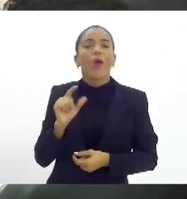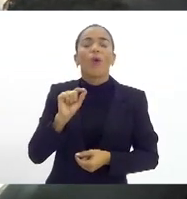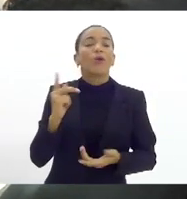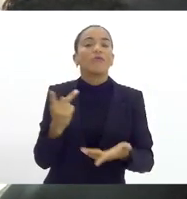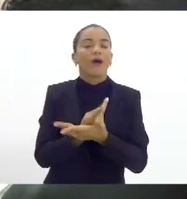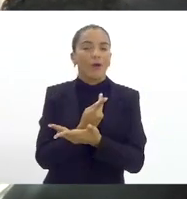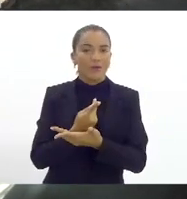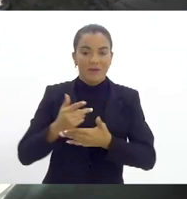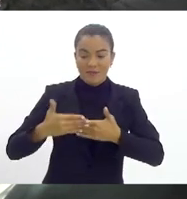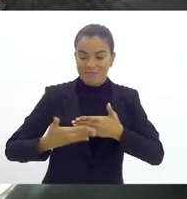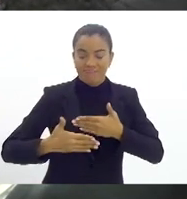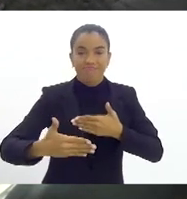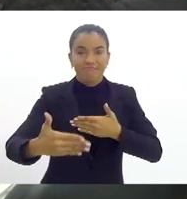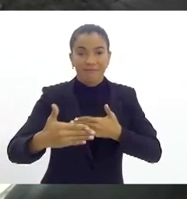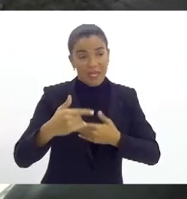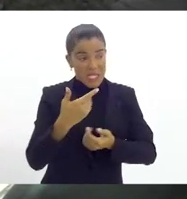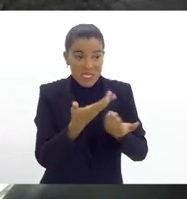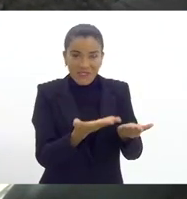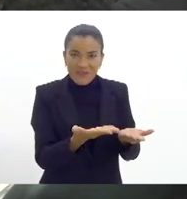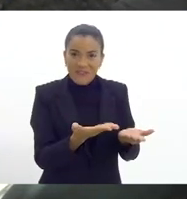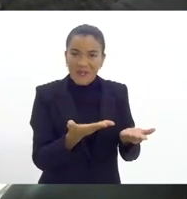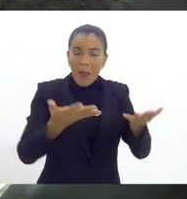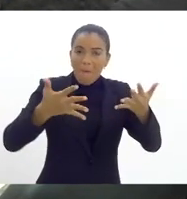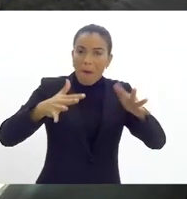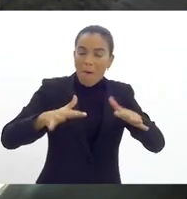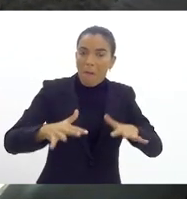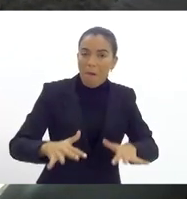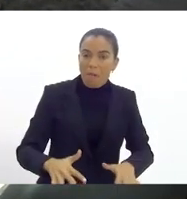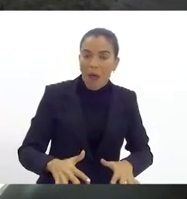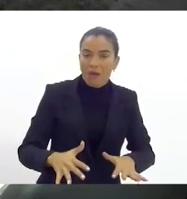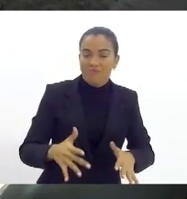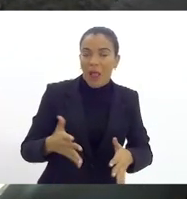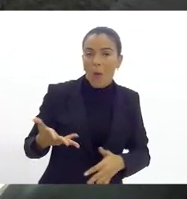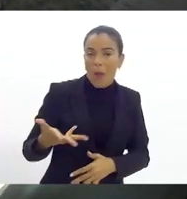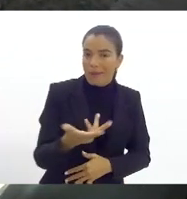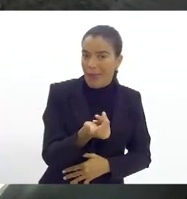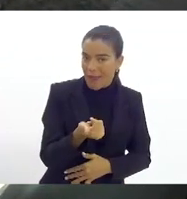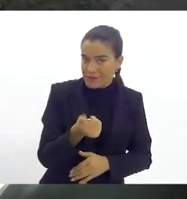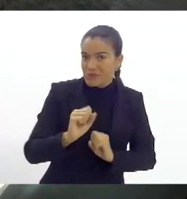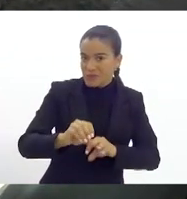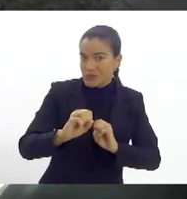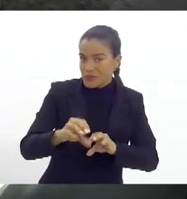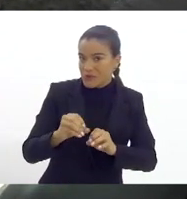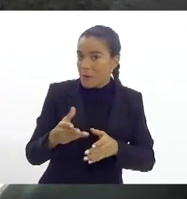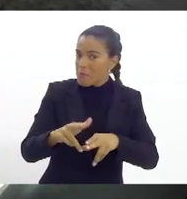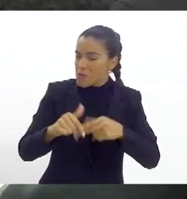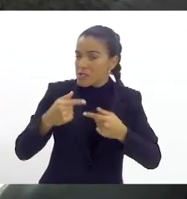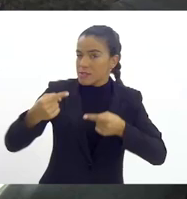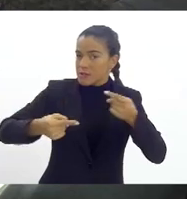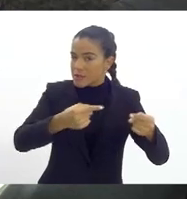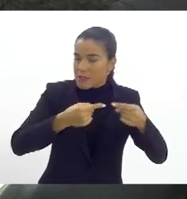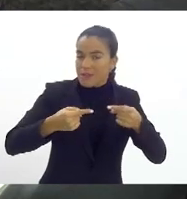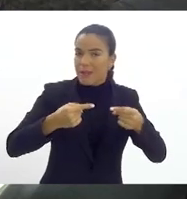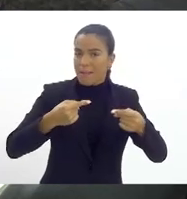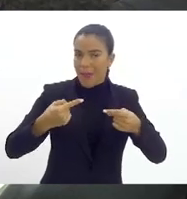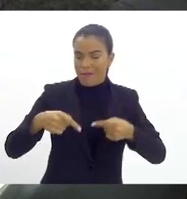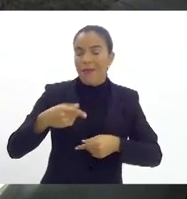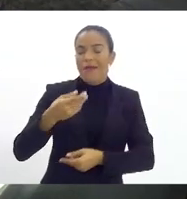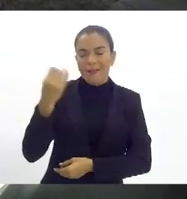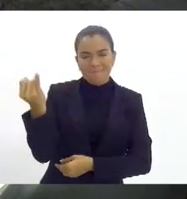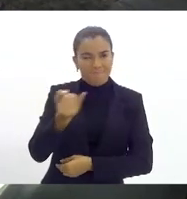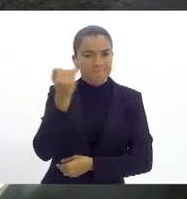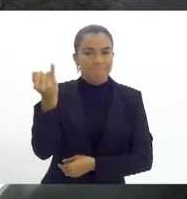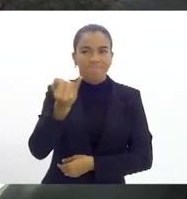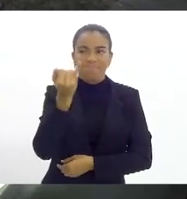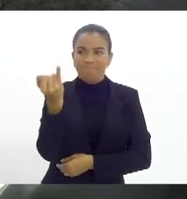que que vai acontecer isso que a gente está vendo a precarização Então eu acho que essa esse debate aqui é importantíssimo esse início do